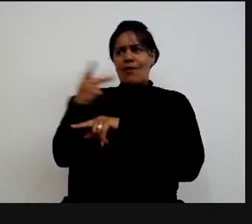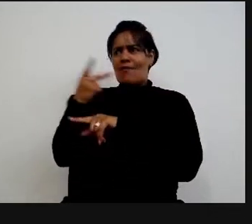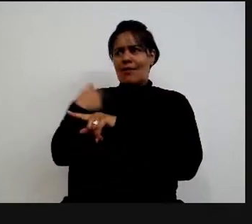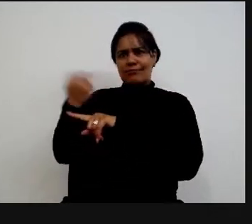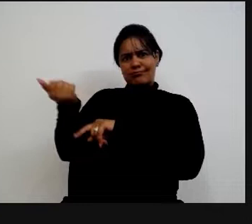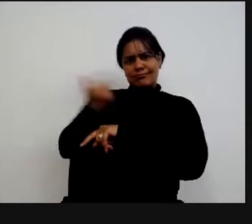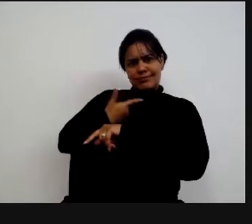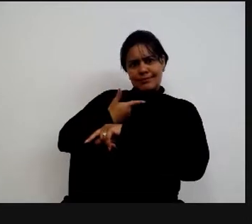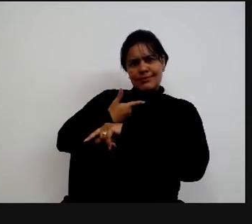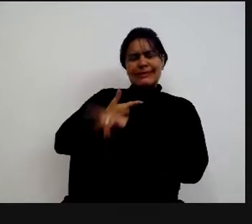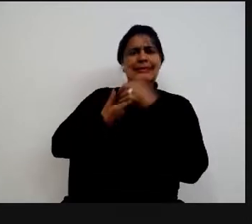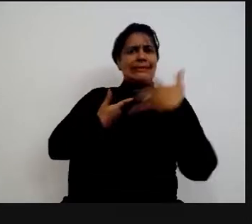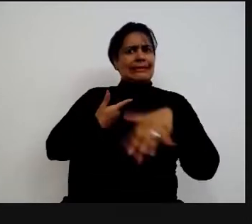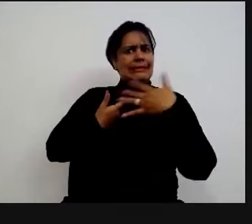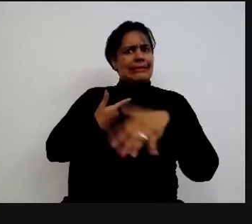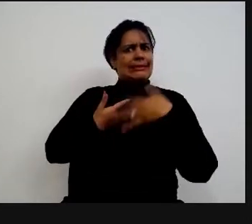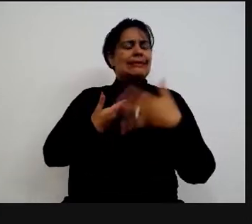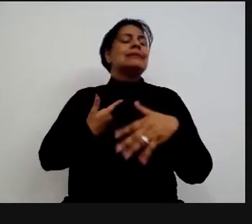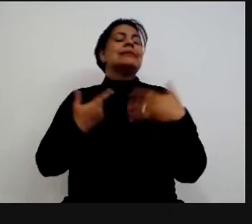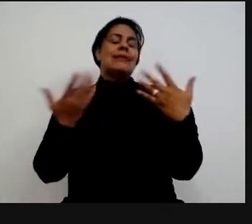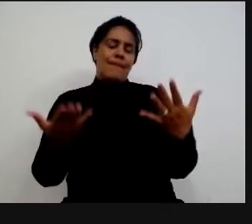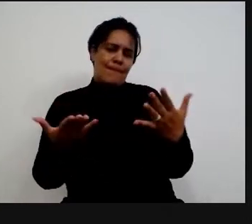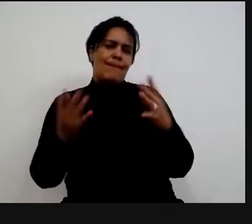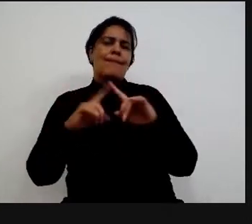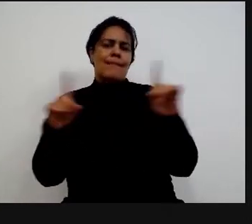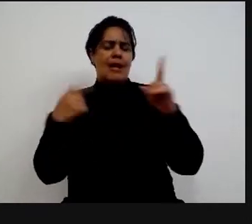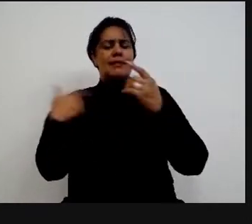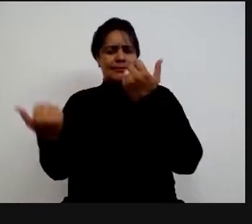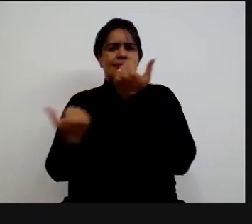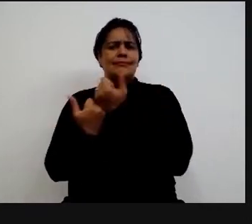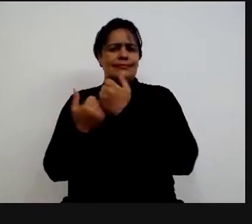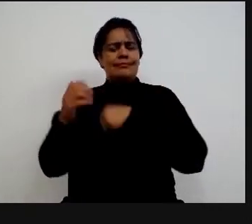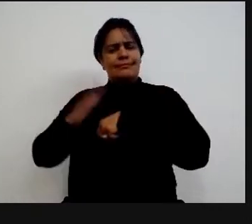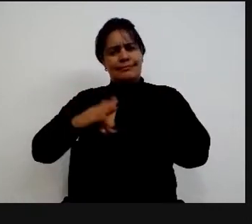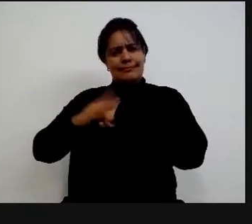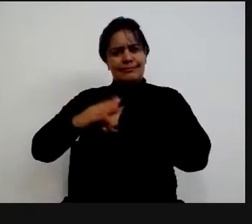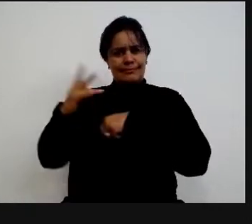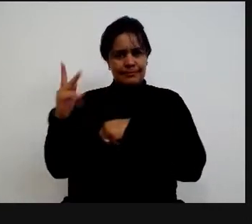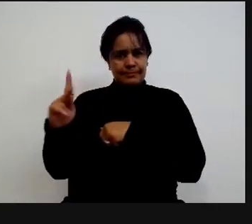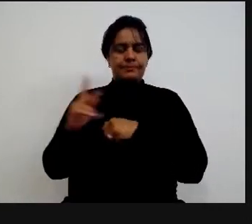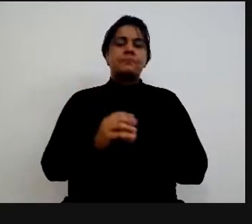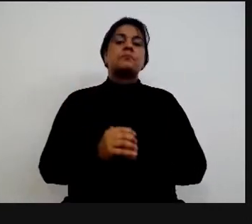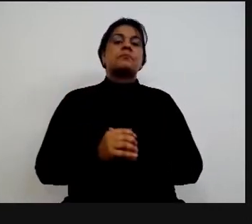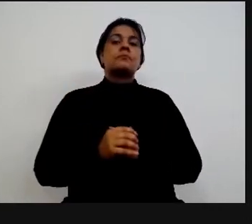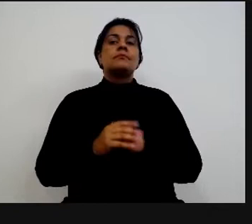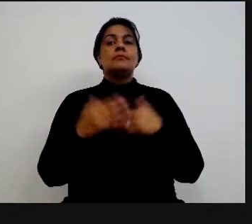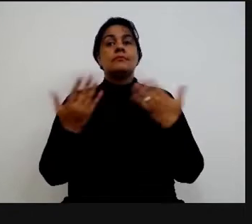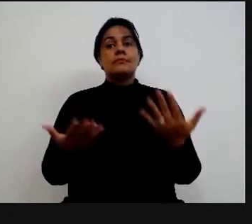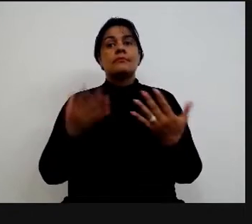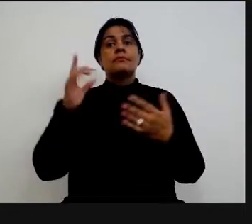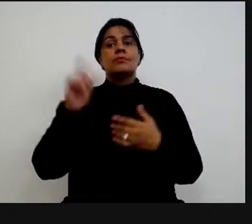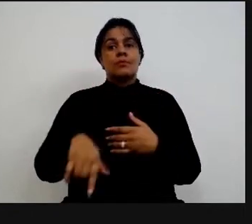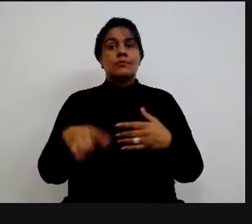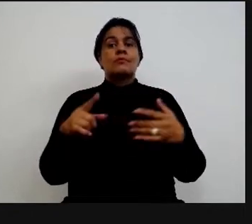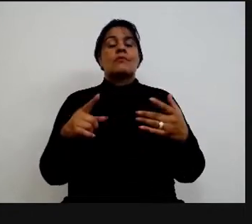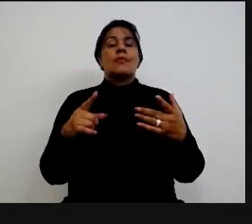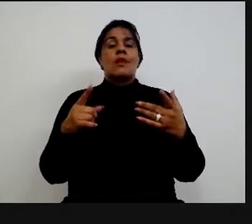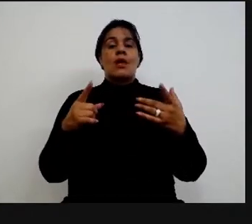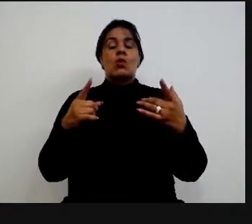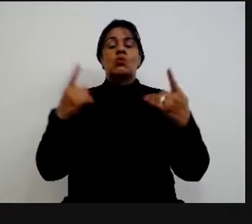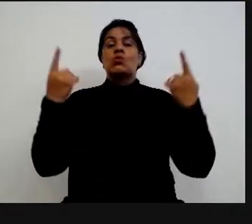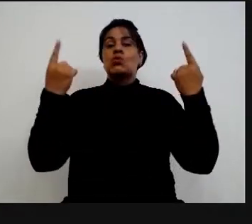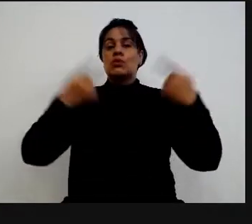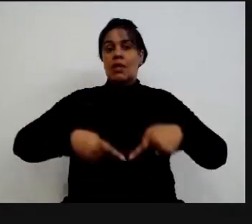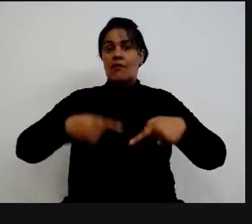informação, mas colaborando com o que ele disse, para mim, sempre o maior desafio é como você conecta